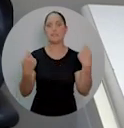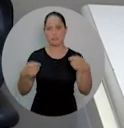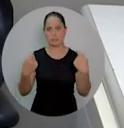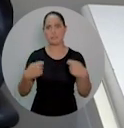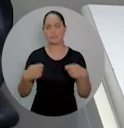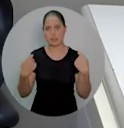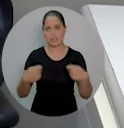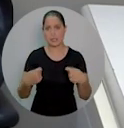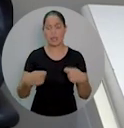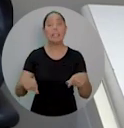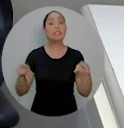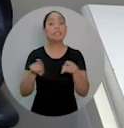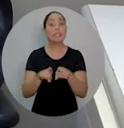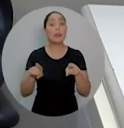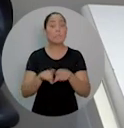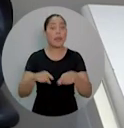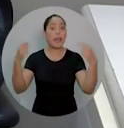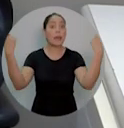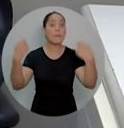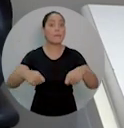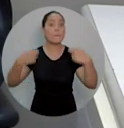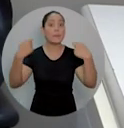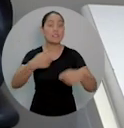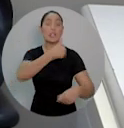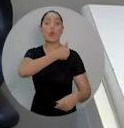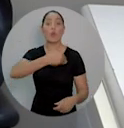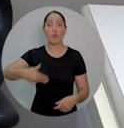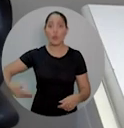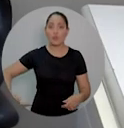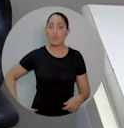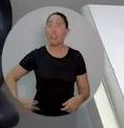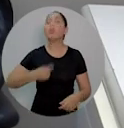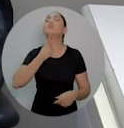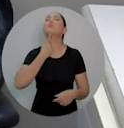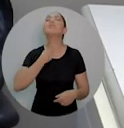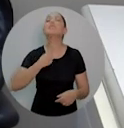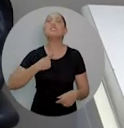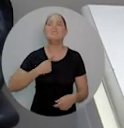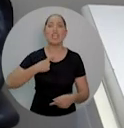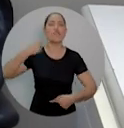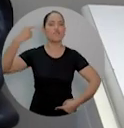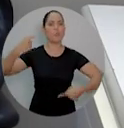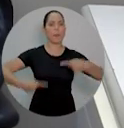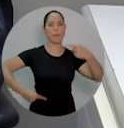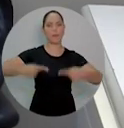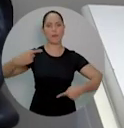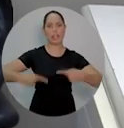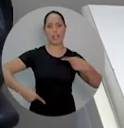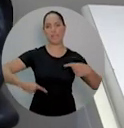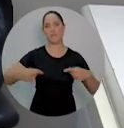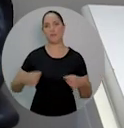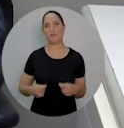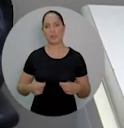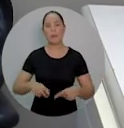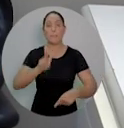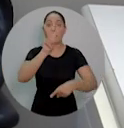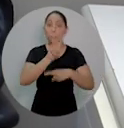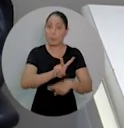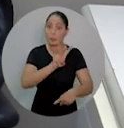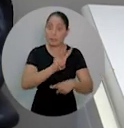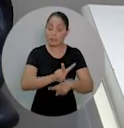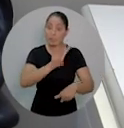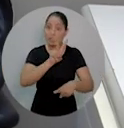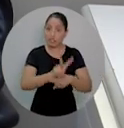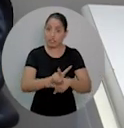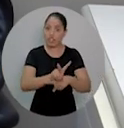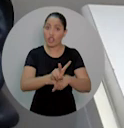nessas rodovias. Enfim, é preciso que o governo tenha vontade política de